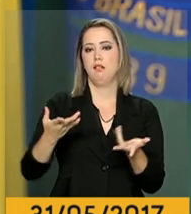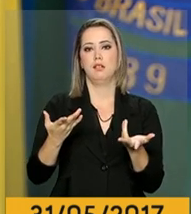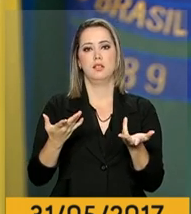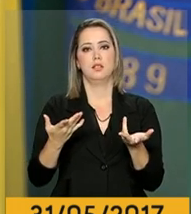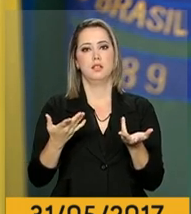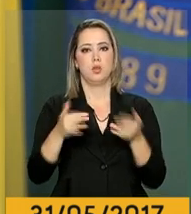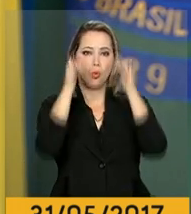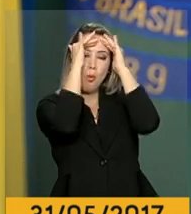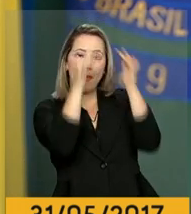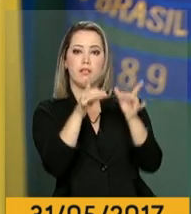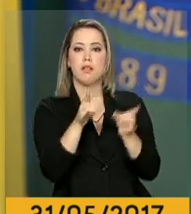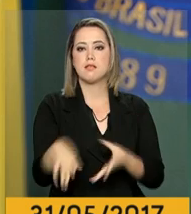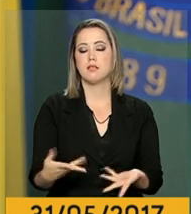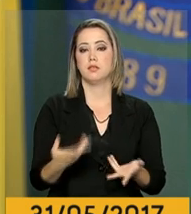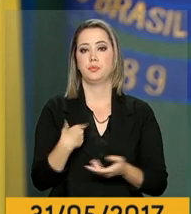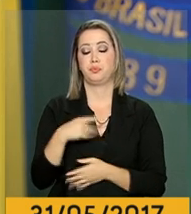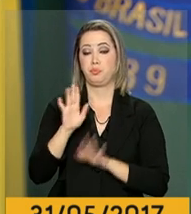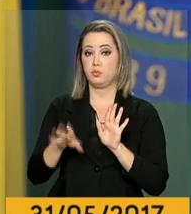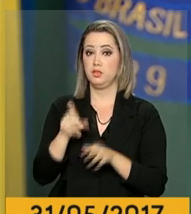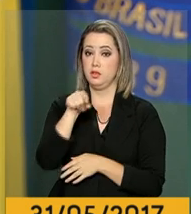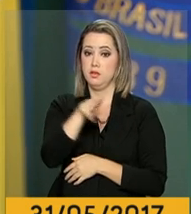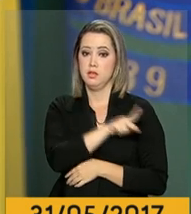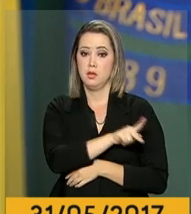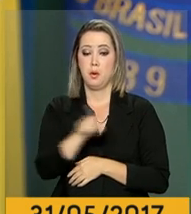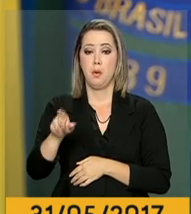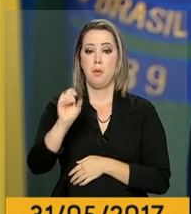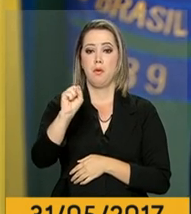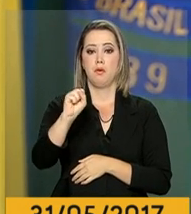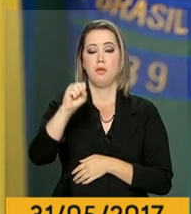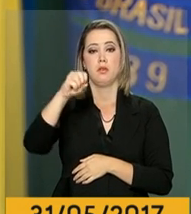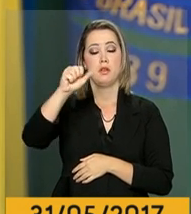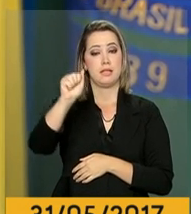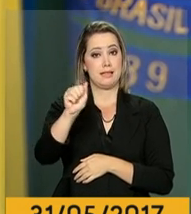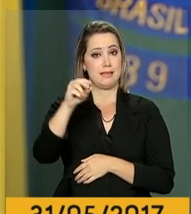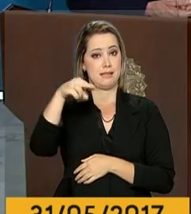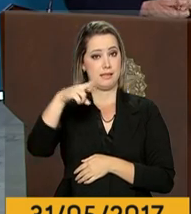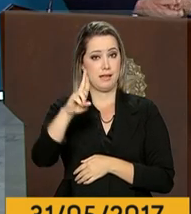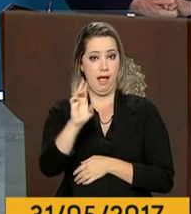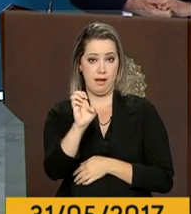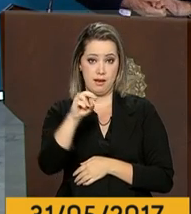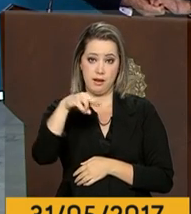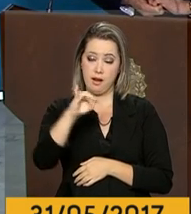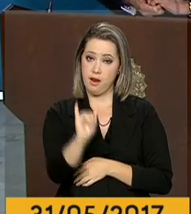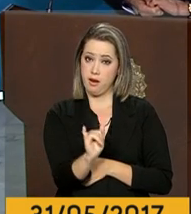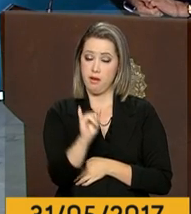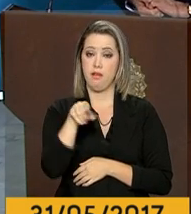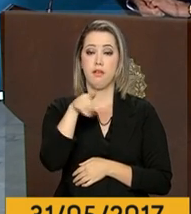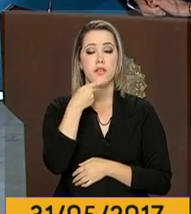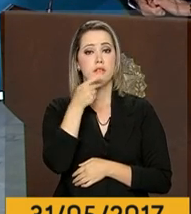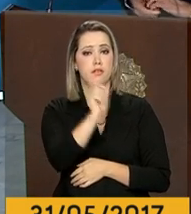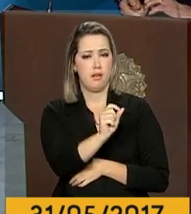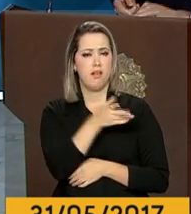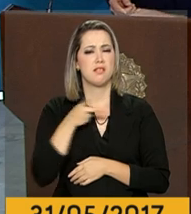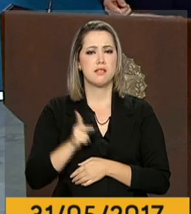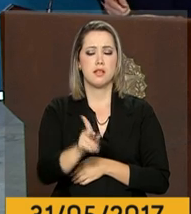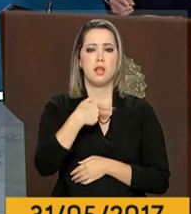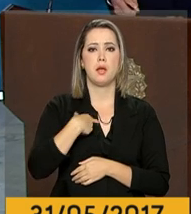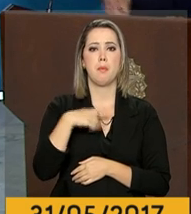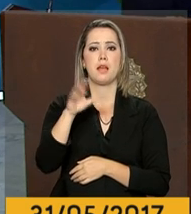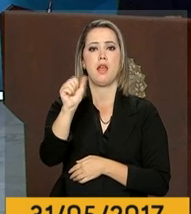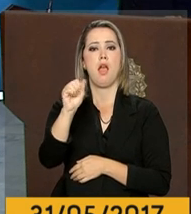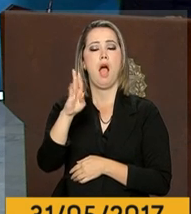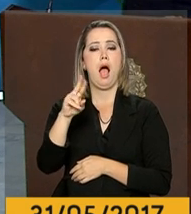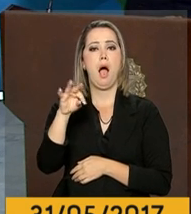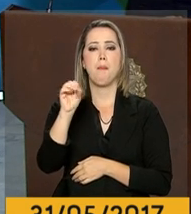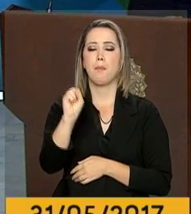sempre interessante, sempre vejo o presidente Sarney, a história do chamado abuso de autoridade, como se abusar da autoridade fosse abusar